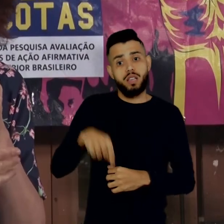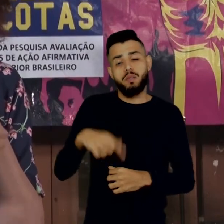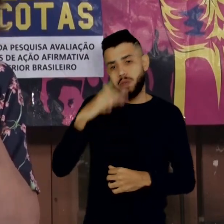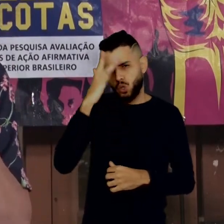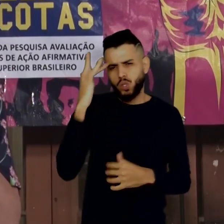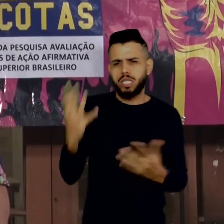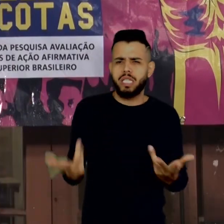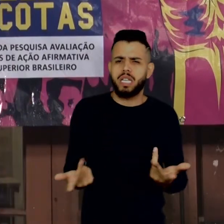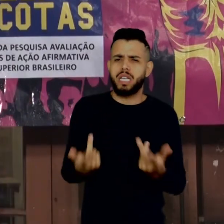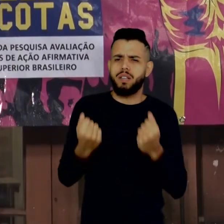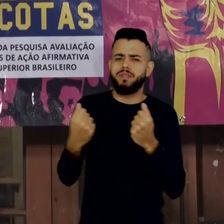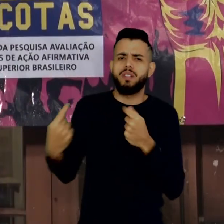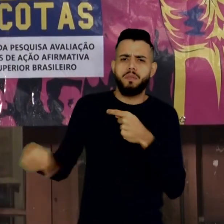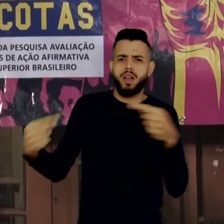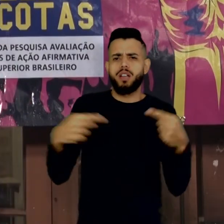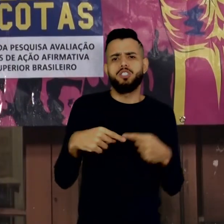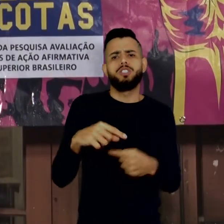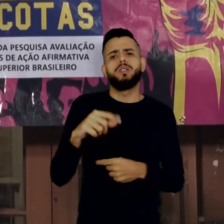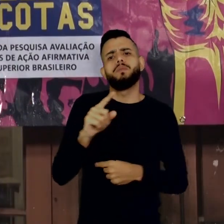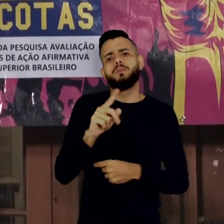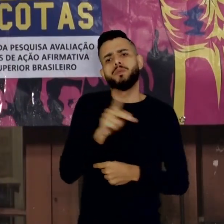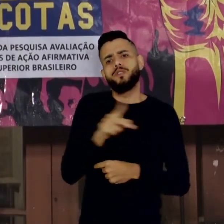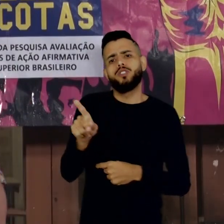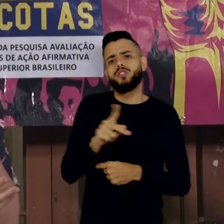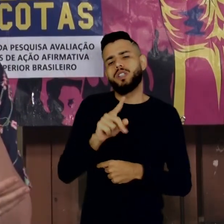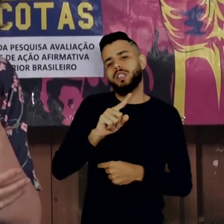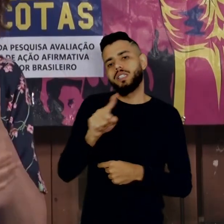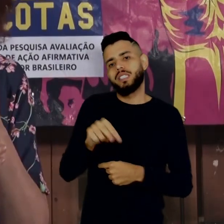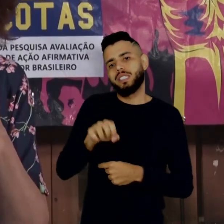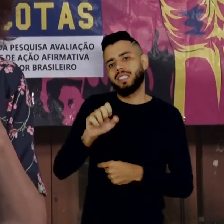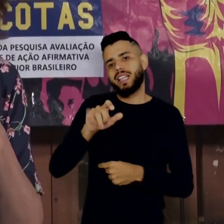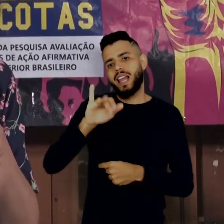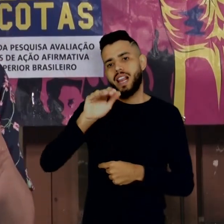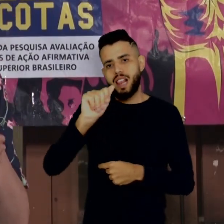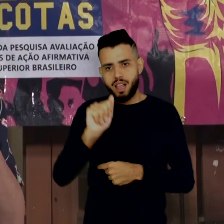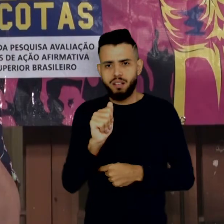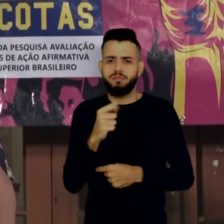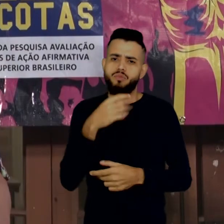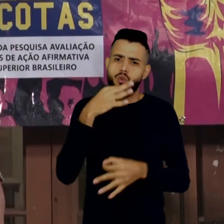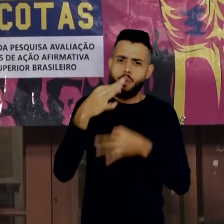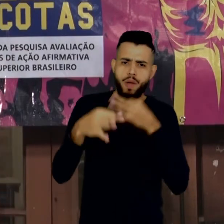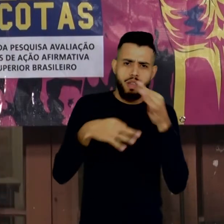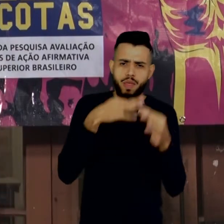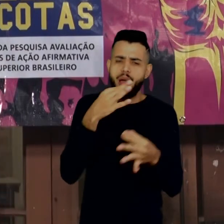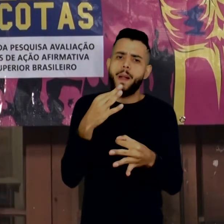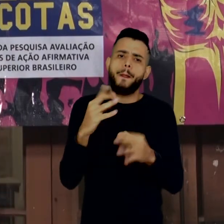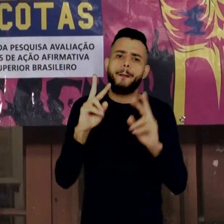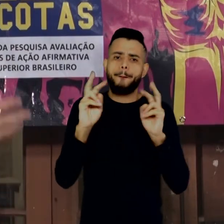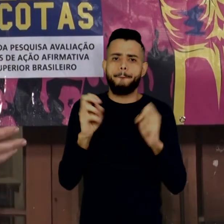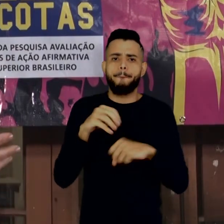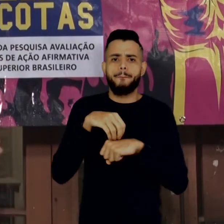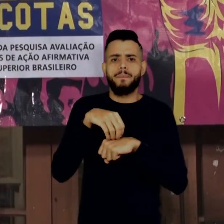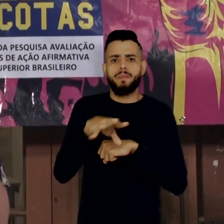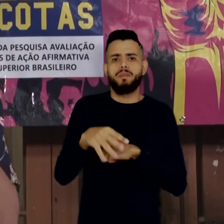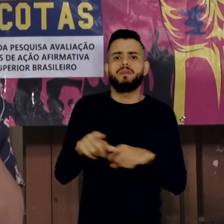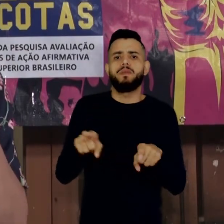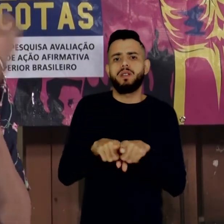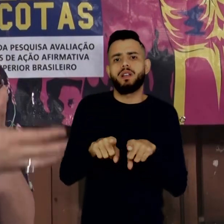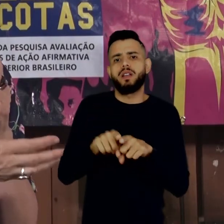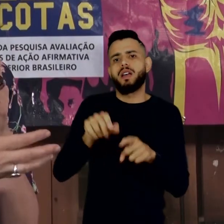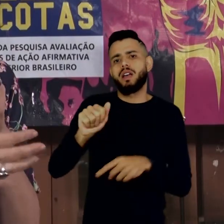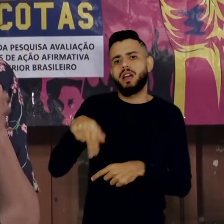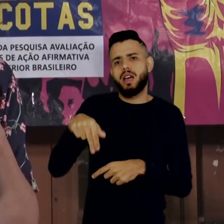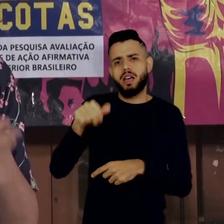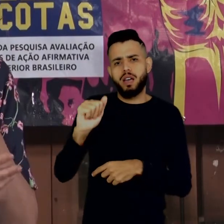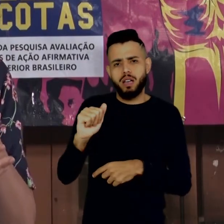nosso debate, a professora Zélia, que vai fazer comentários sobre as recomendações, a professora Ana Juvenal, que